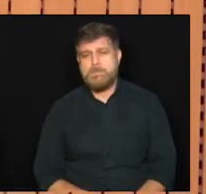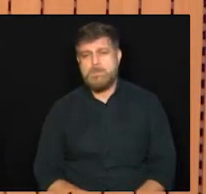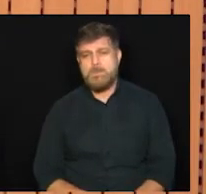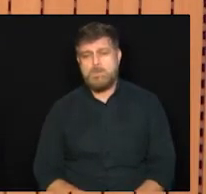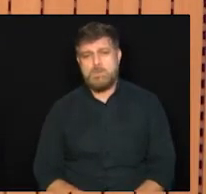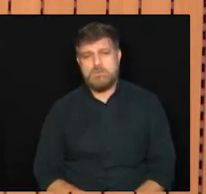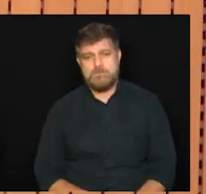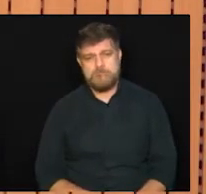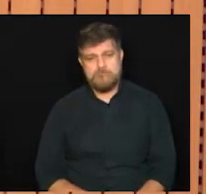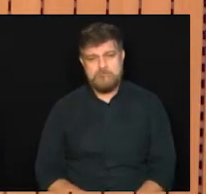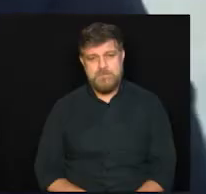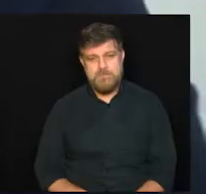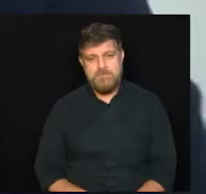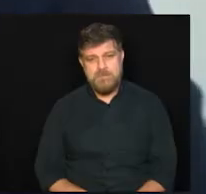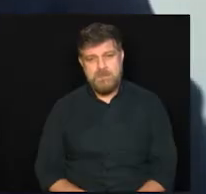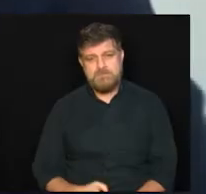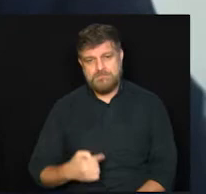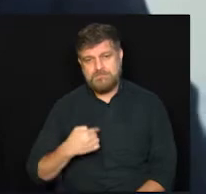Eu comento um pouquinho, então.